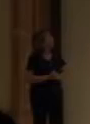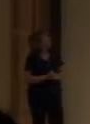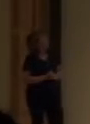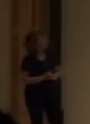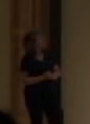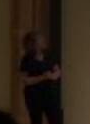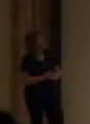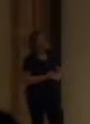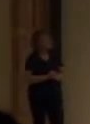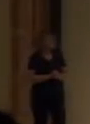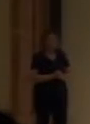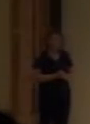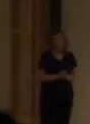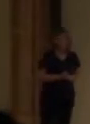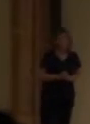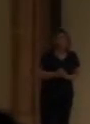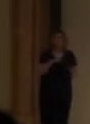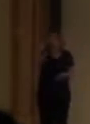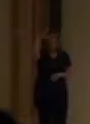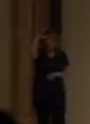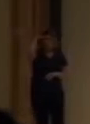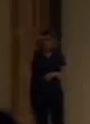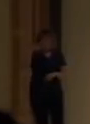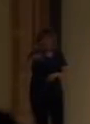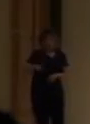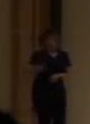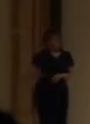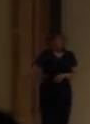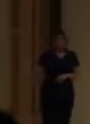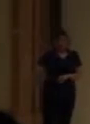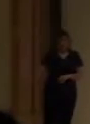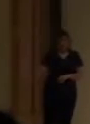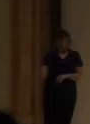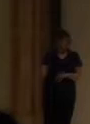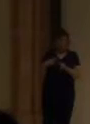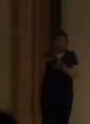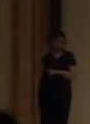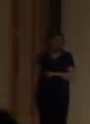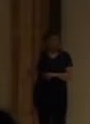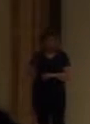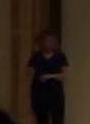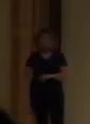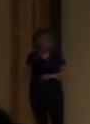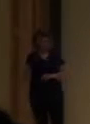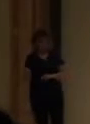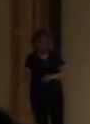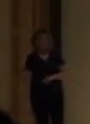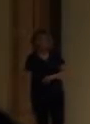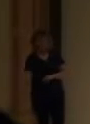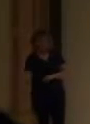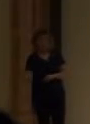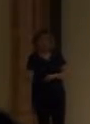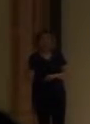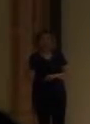Pero Vaz de Caminha, a pessoa que acompanhou Pedro Álvares Cabral na sua viagem ao